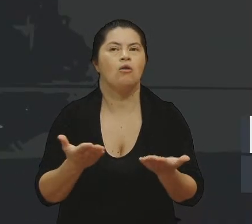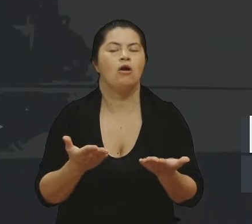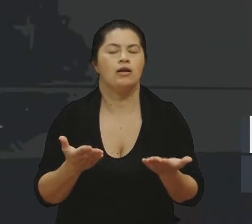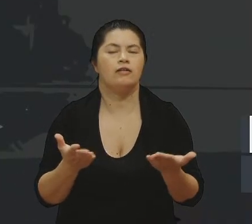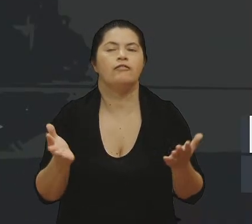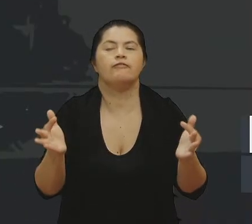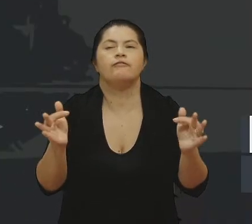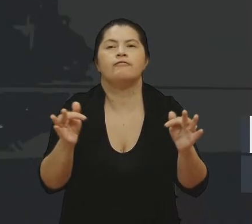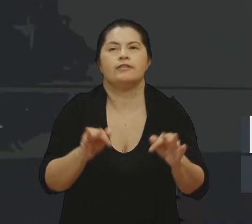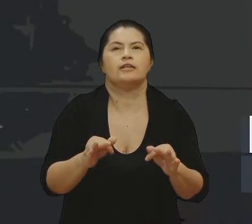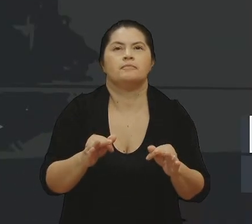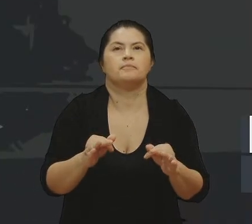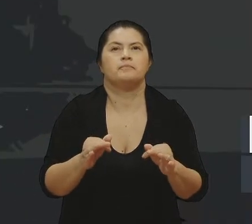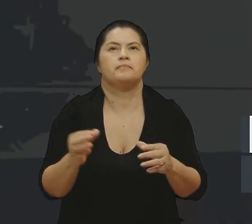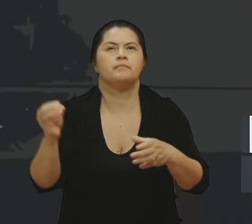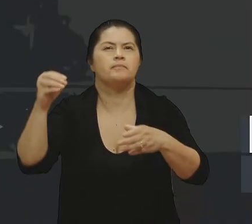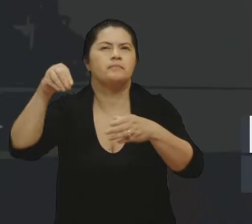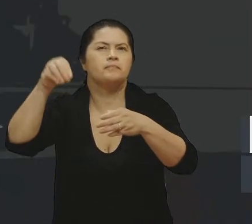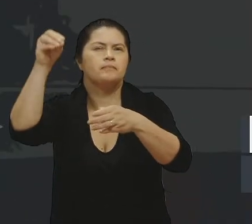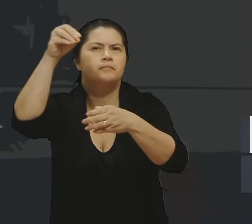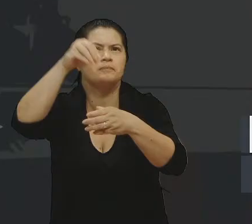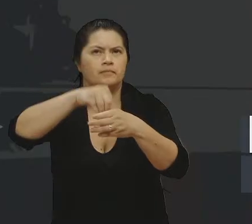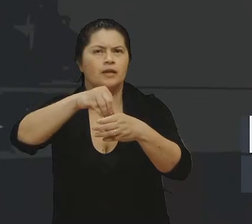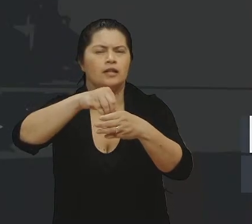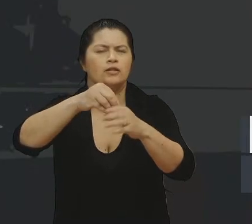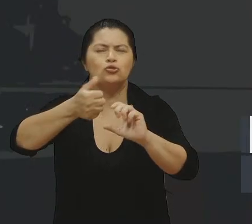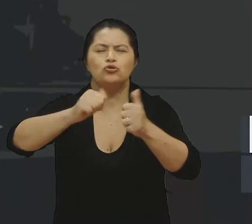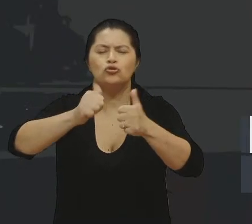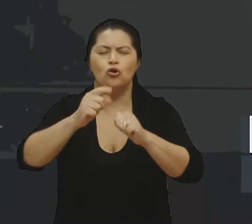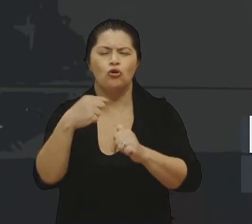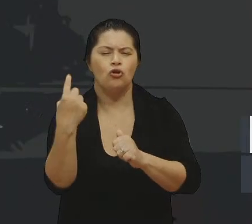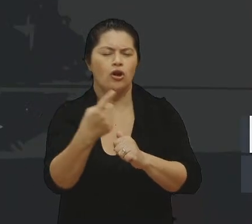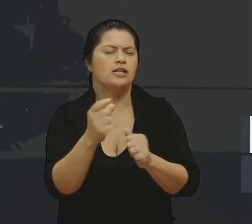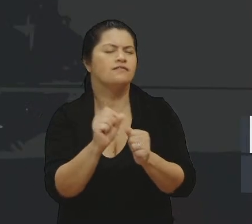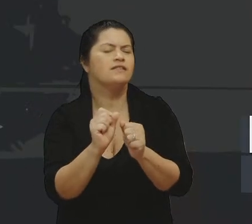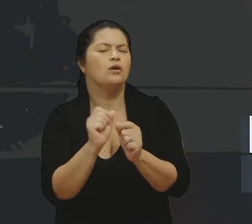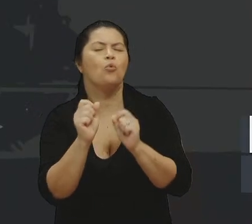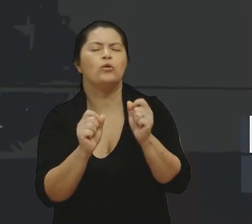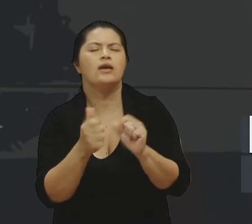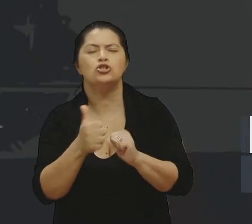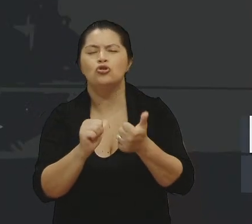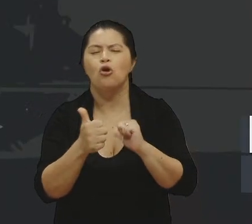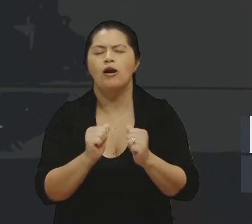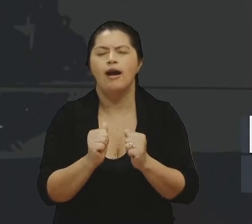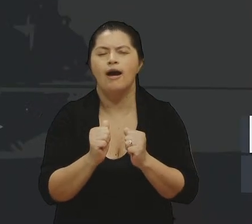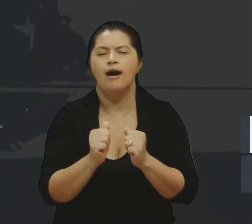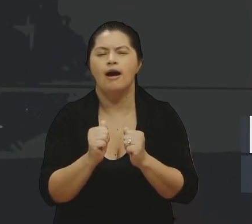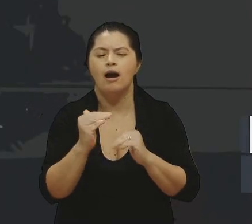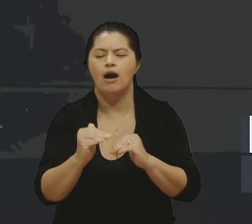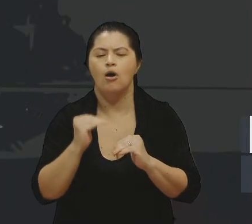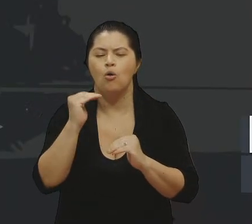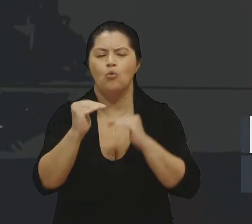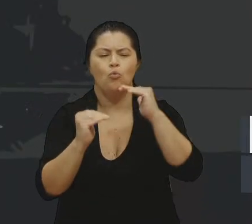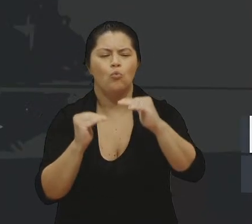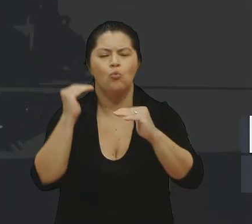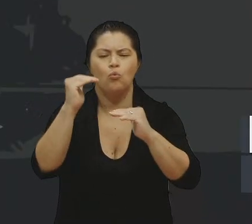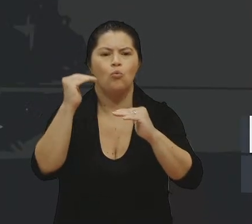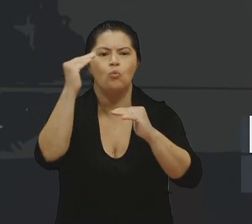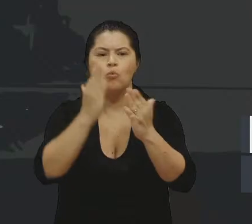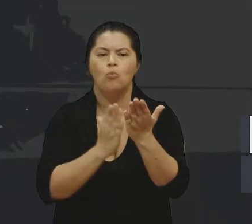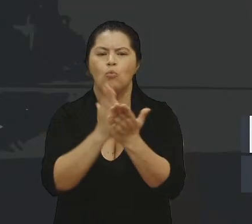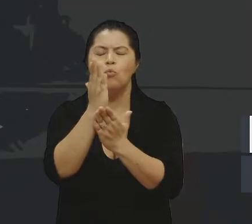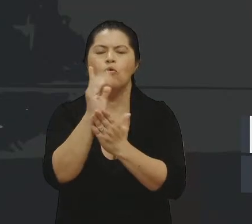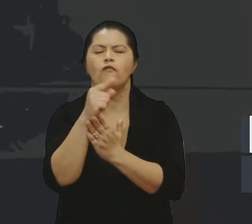encerramento, dentro disso, gente, dentro desse jogo que a gente quer jogar, se vocês querem jogar esse jogo e subir as camadas, A única forma que